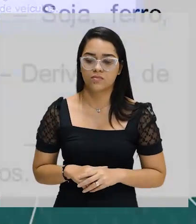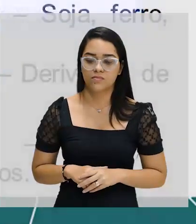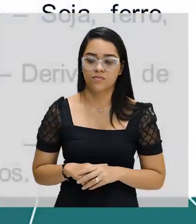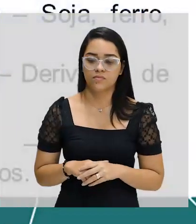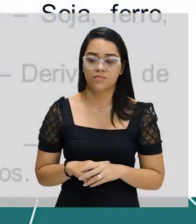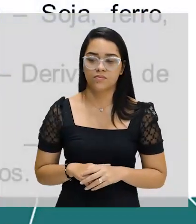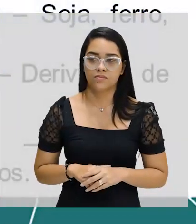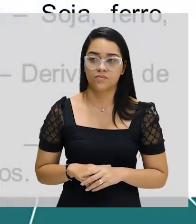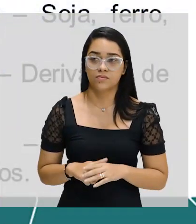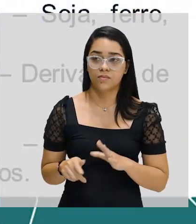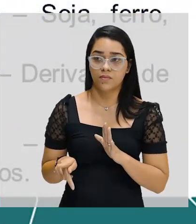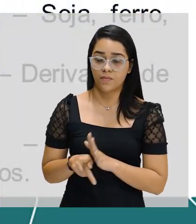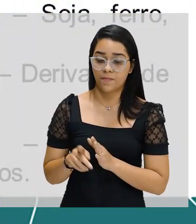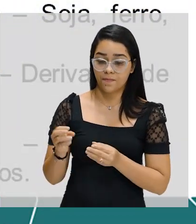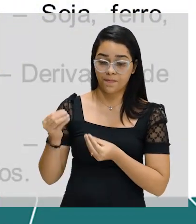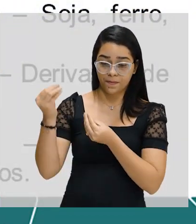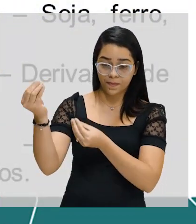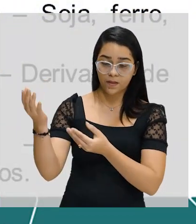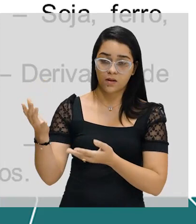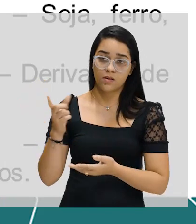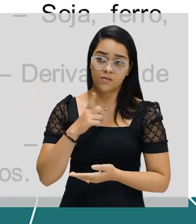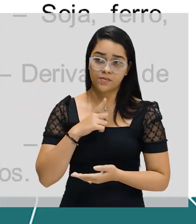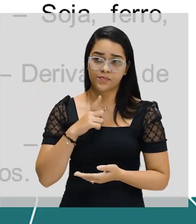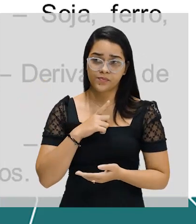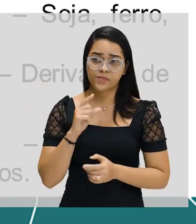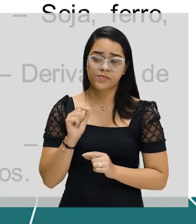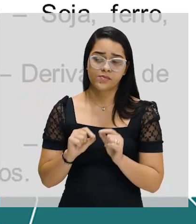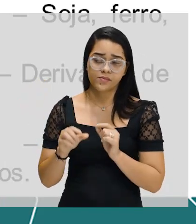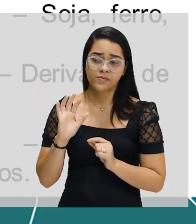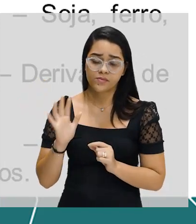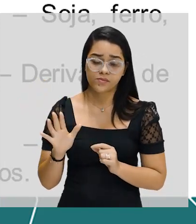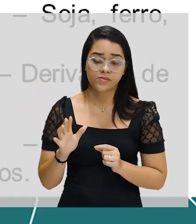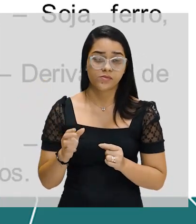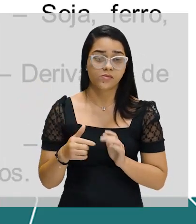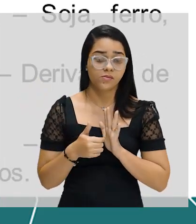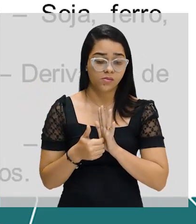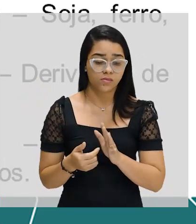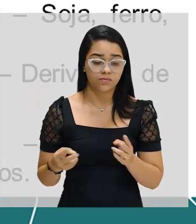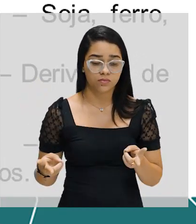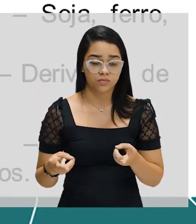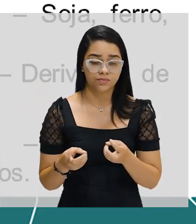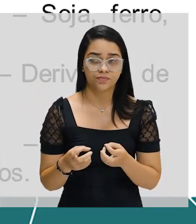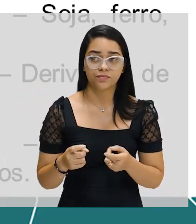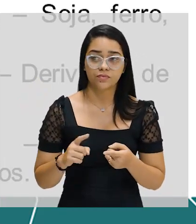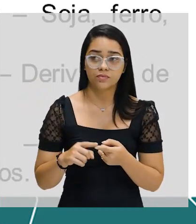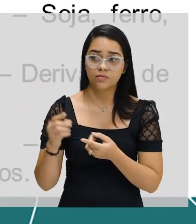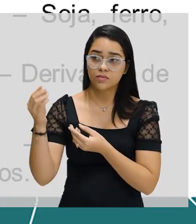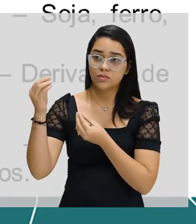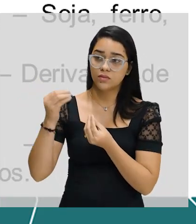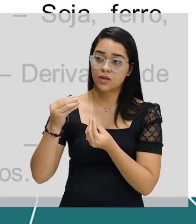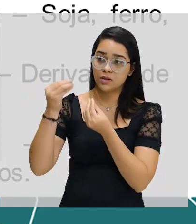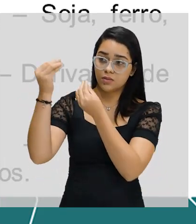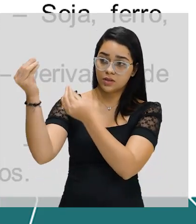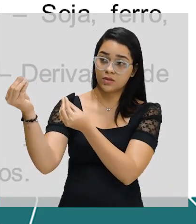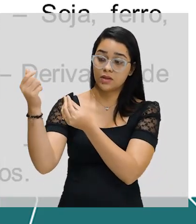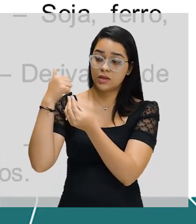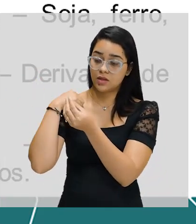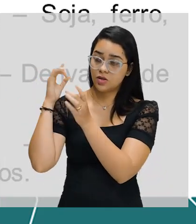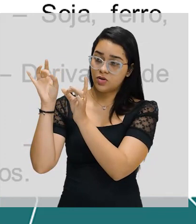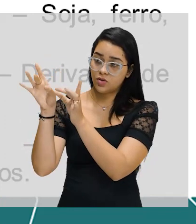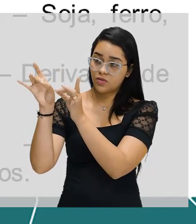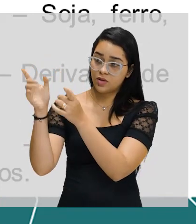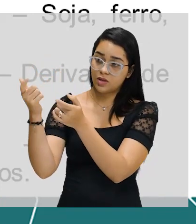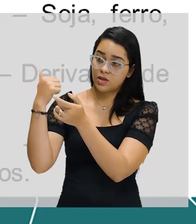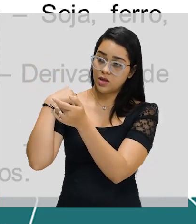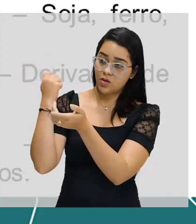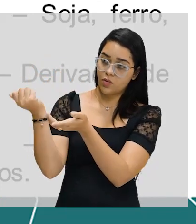eu falo a nível de exportação, galera, mas eu já te friso, nós vamos perceber que tanto na exportação, aquilo que eu vendo, quanto